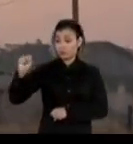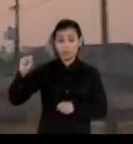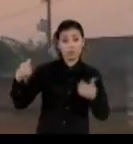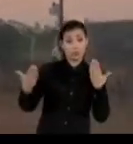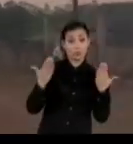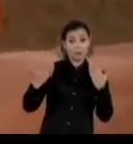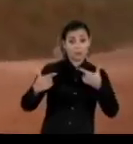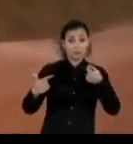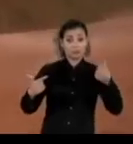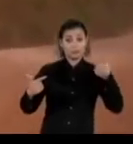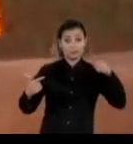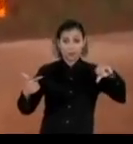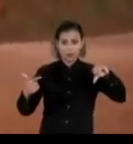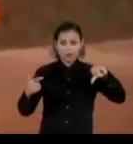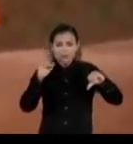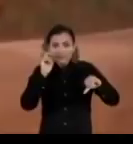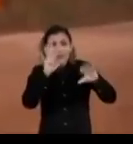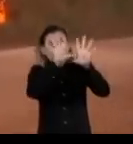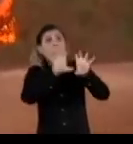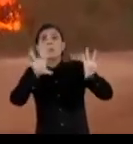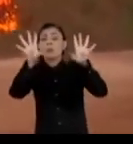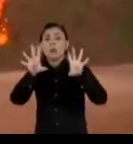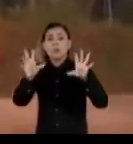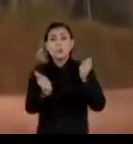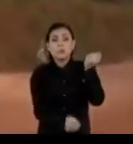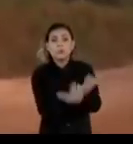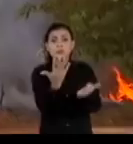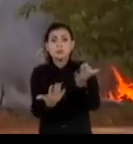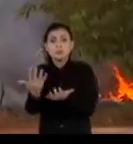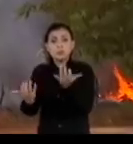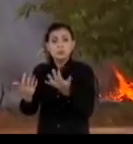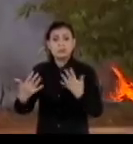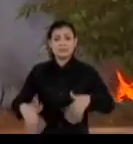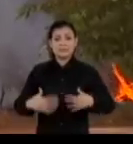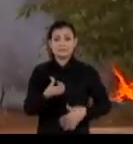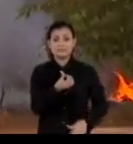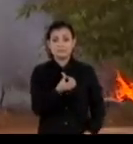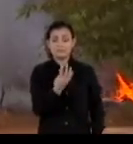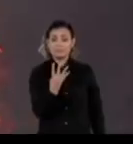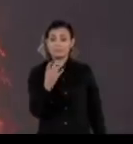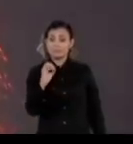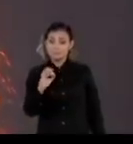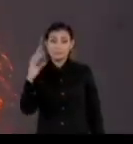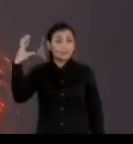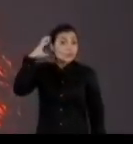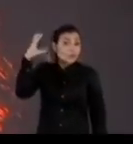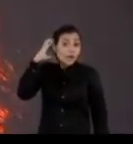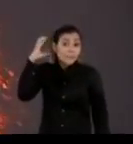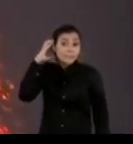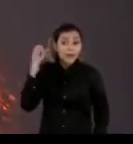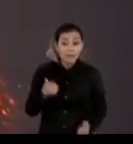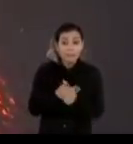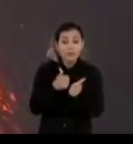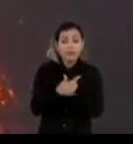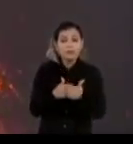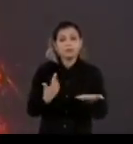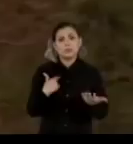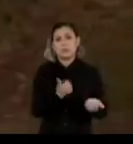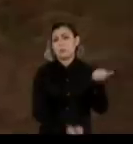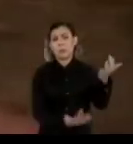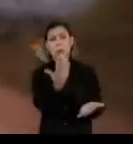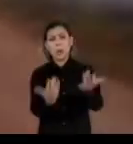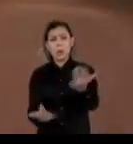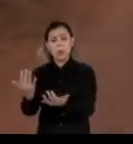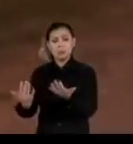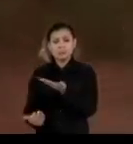ver a fumaça. Estamos em Alta Floresta, a 634 quilômetros de Cuiabá, e o fogo arde na Mata Seca.